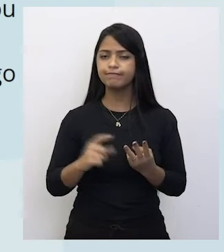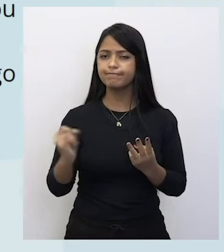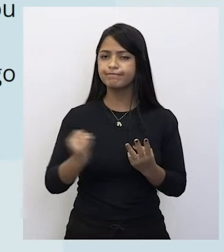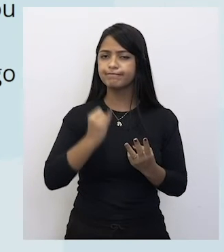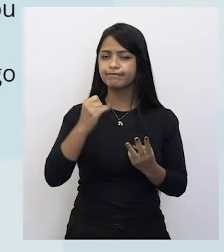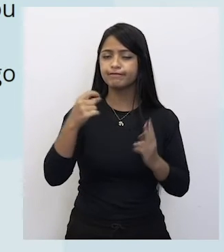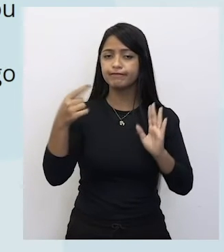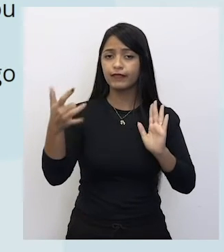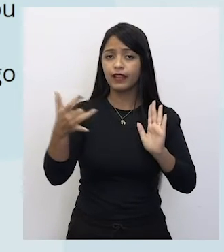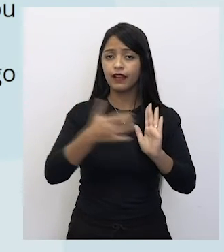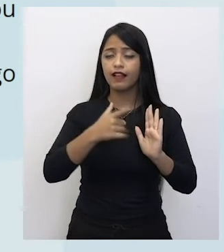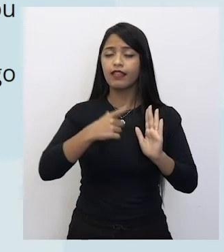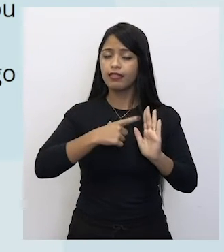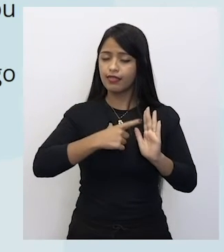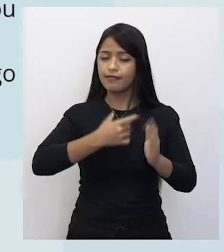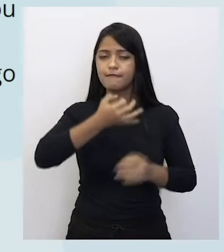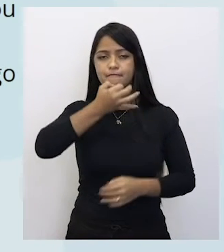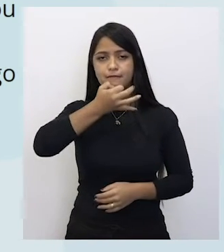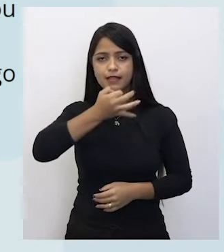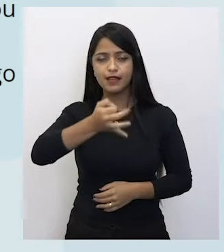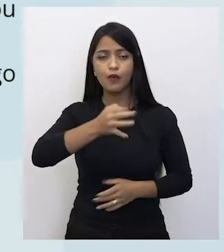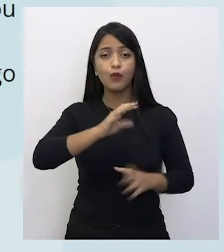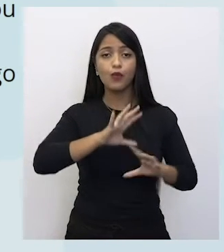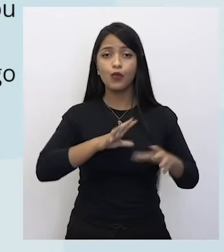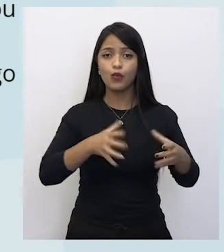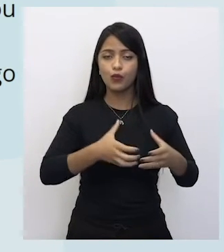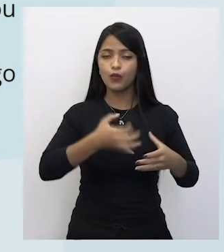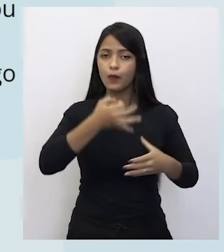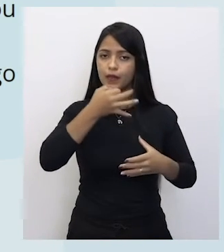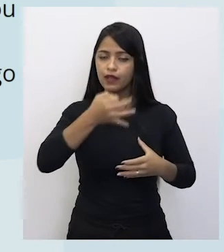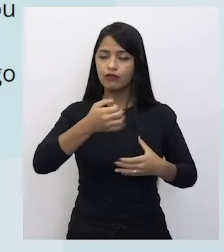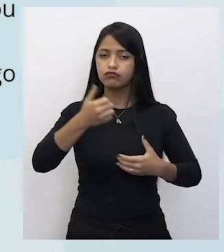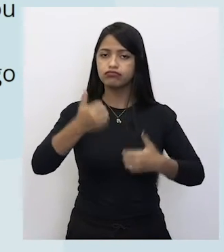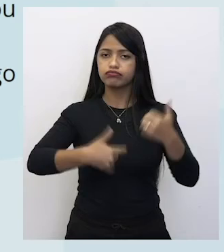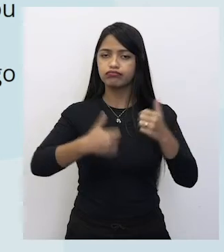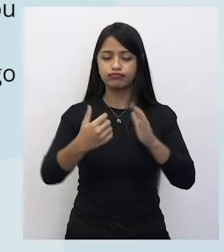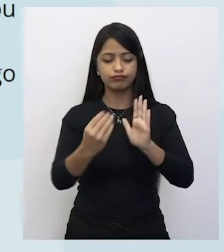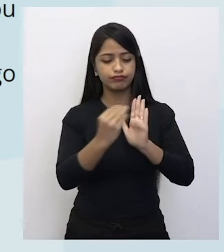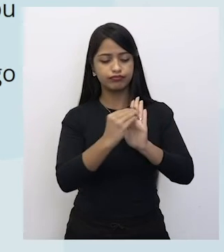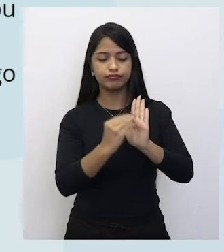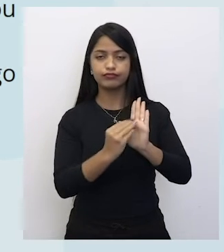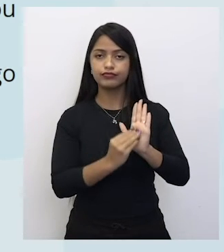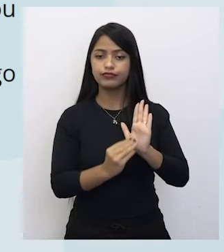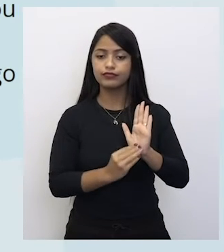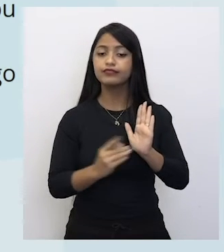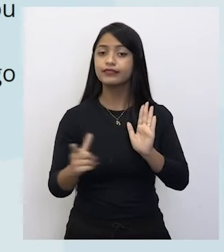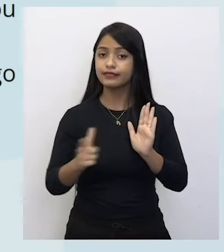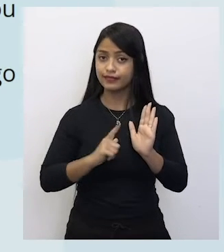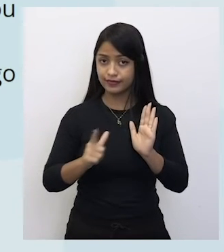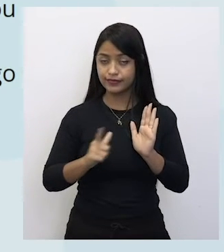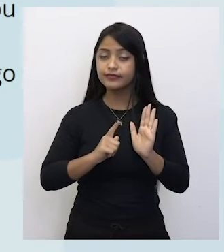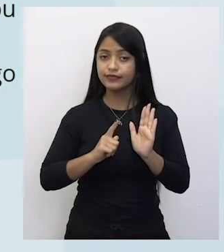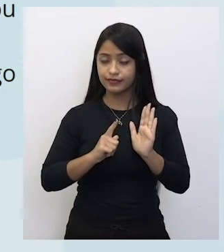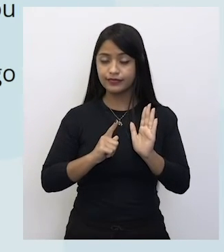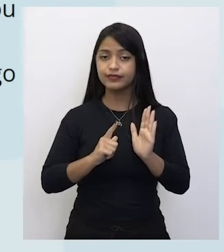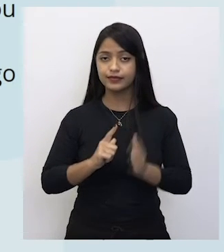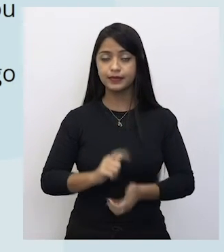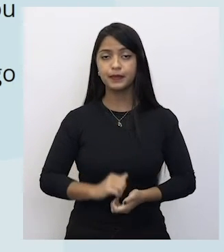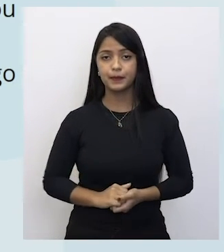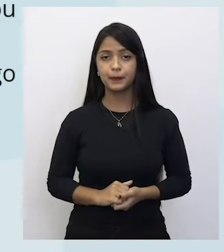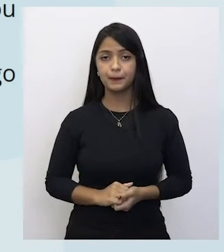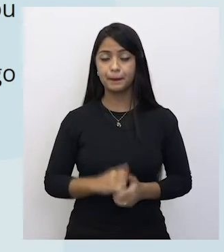Ele expressa a opinião coletiva. Essa é a opinião coletiva. É ali